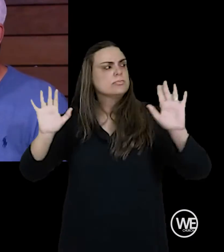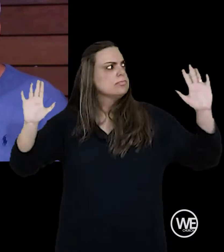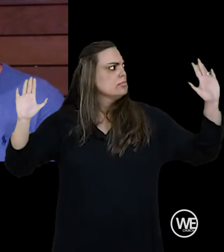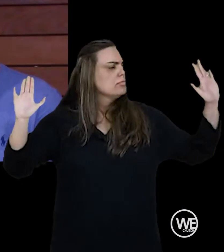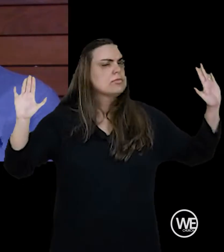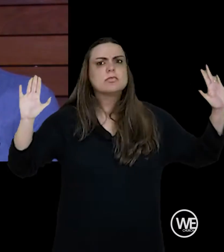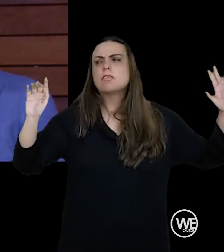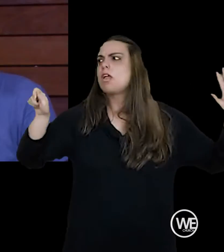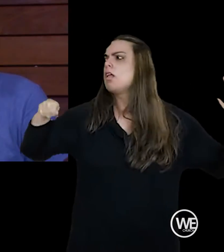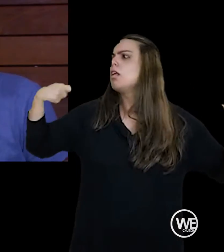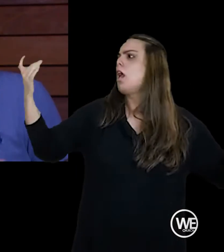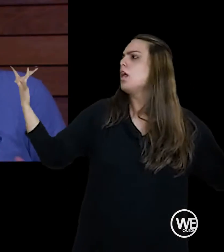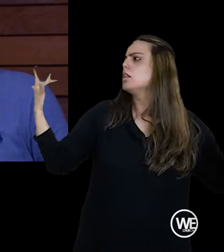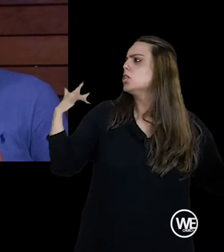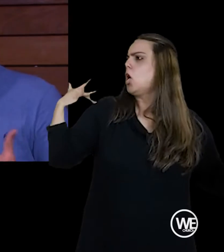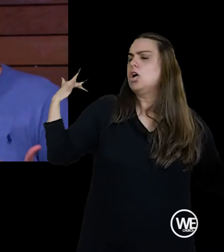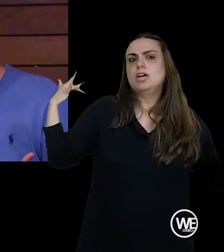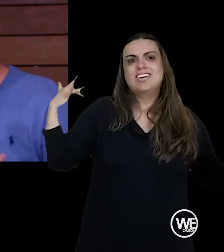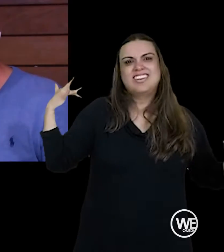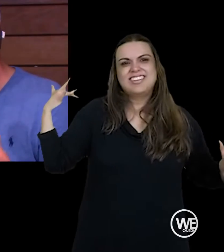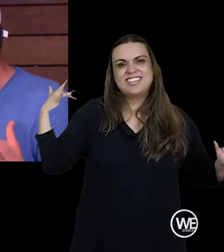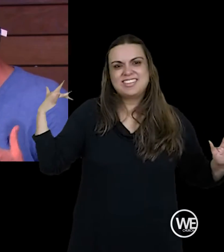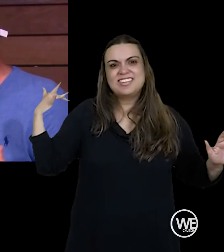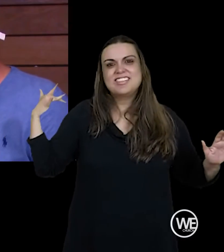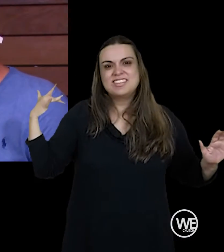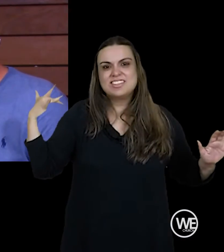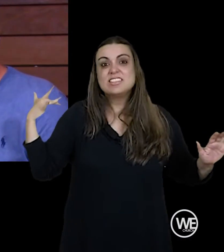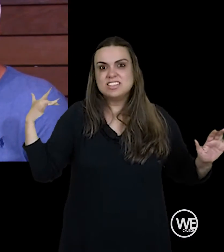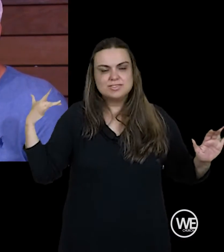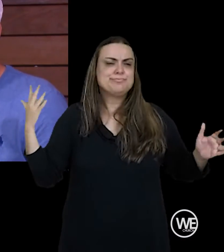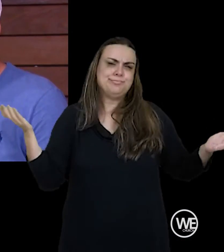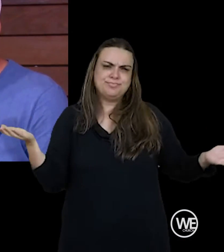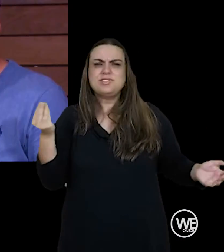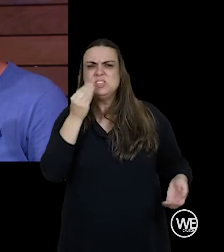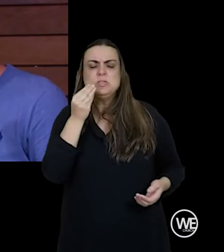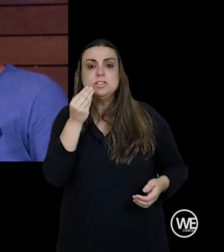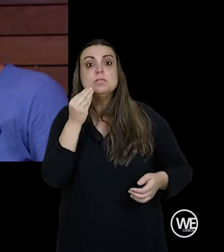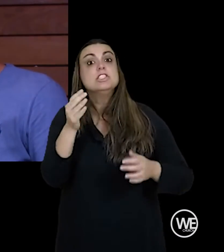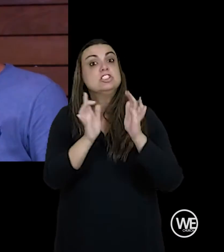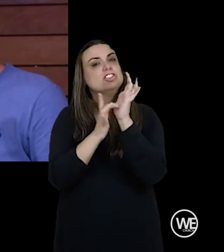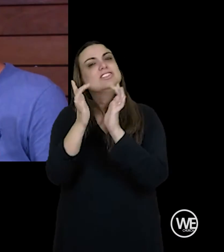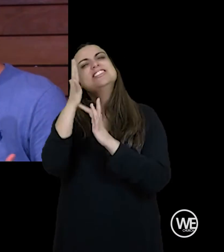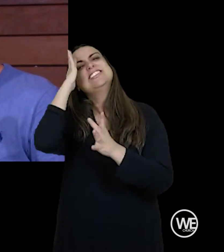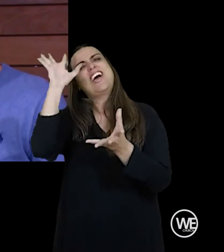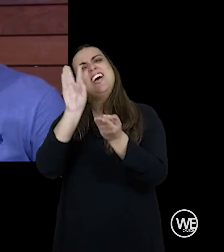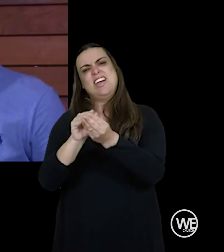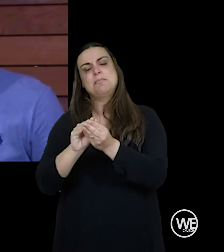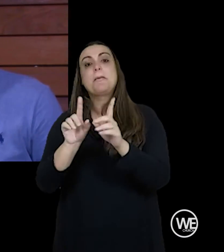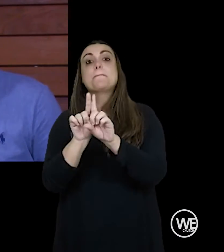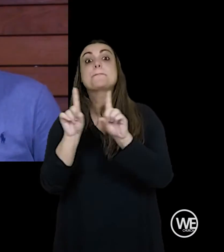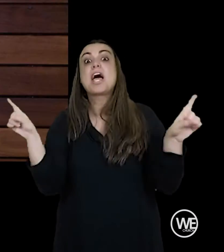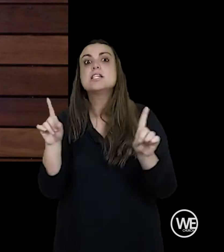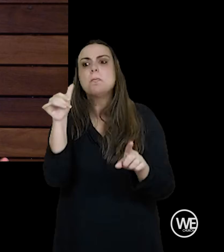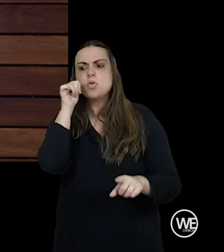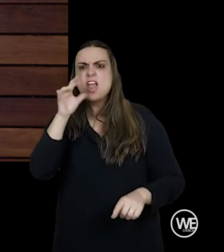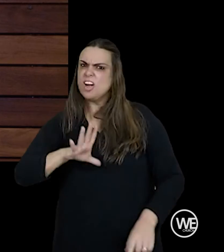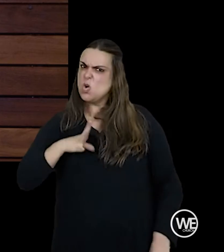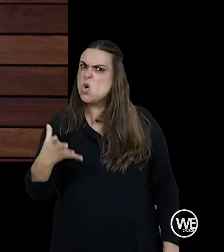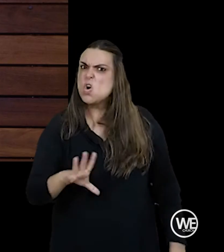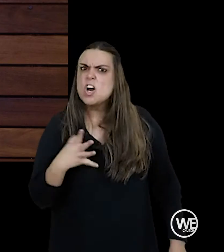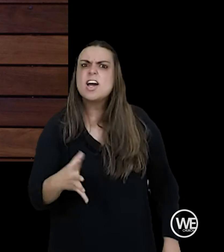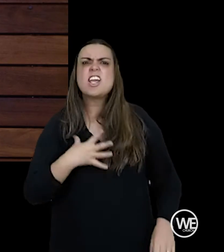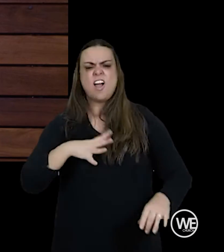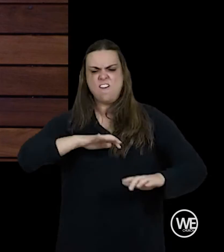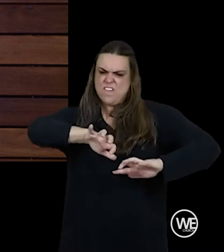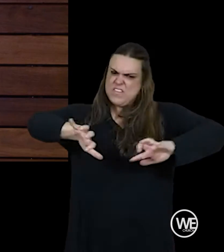assim: quem me tocou? Eu não tenho dúvida nenhuma que aquela pergunta era para estimular, após aquele gesto de coragem, no meio